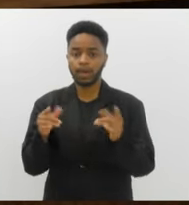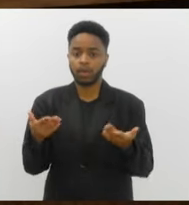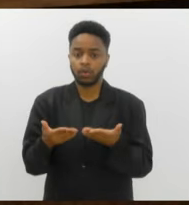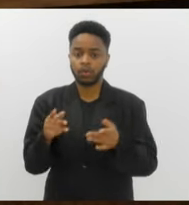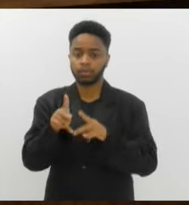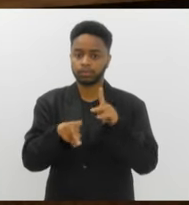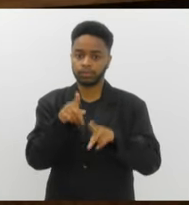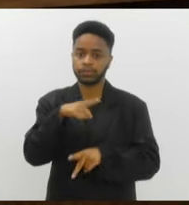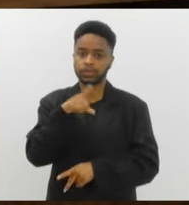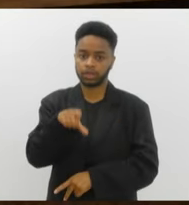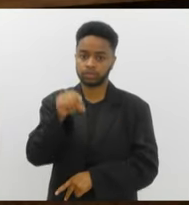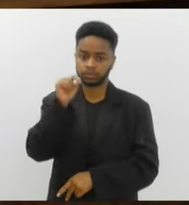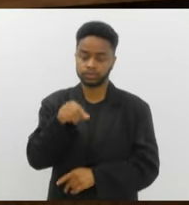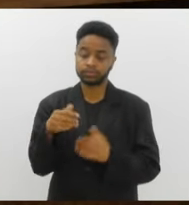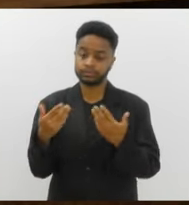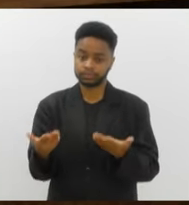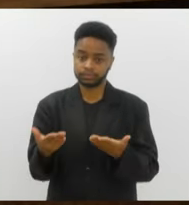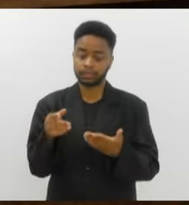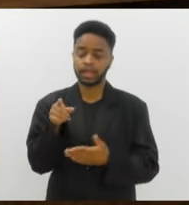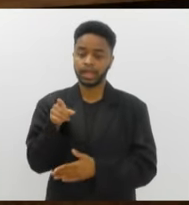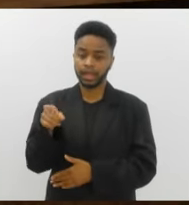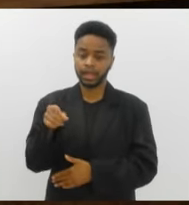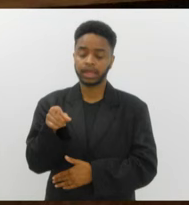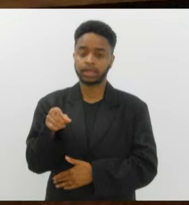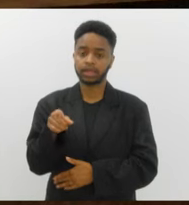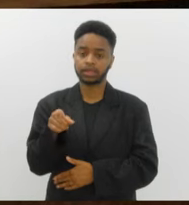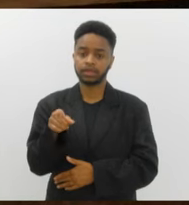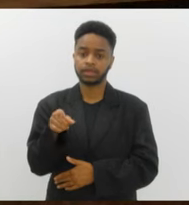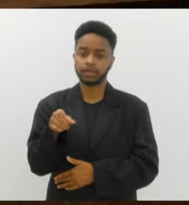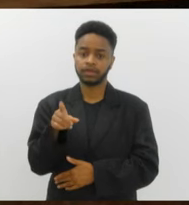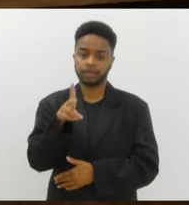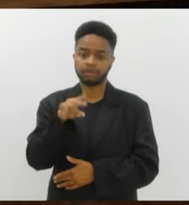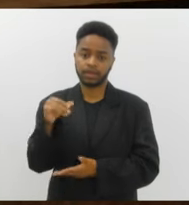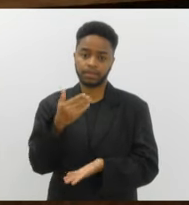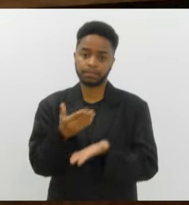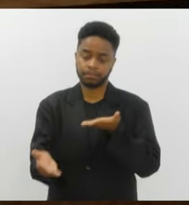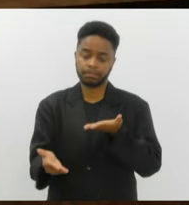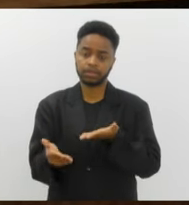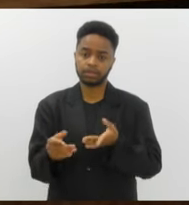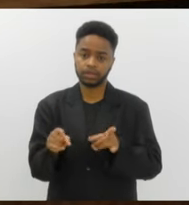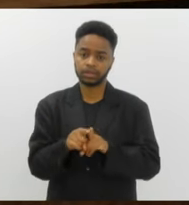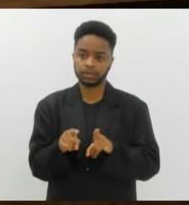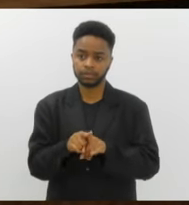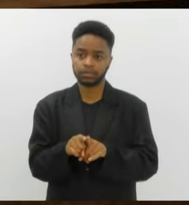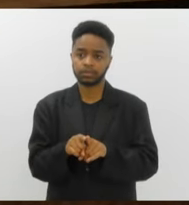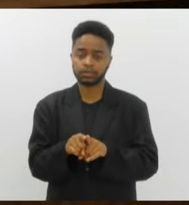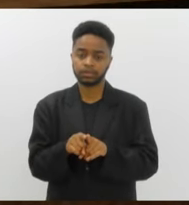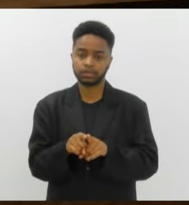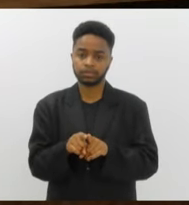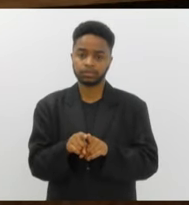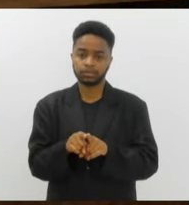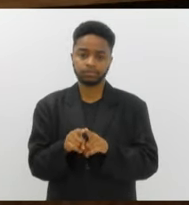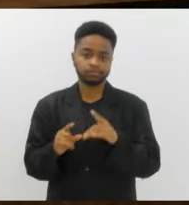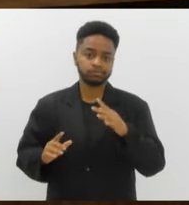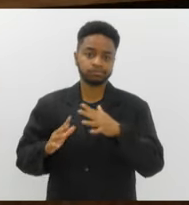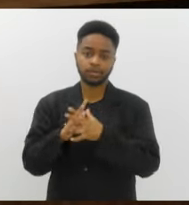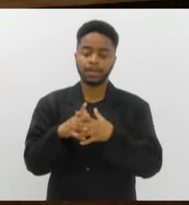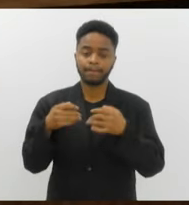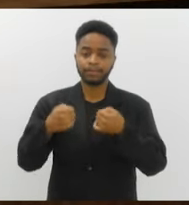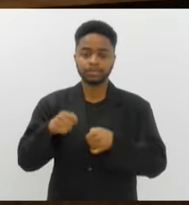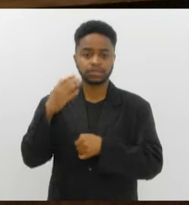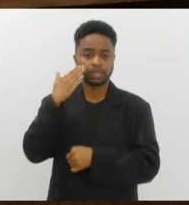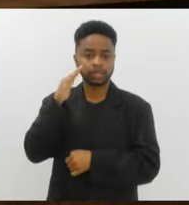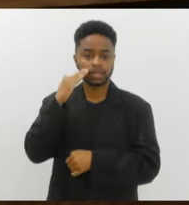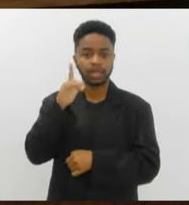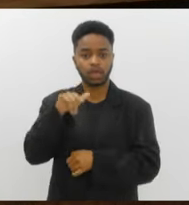tem opção. Então, o Eduardo vai levar uma surra e vai chegar ao tamanho dele, que ele vai ter que entender que